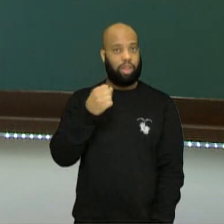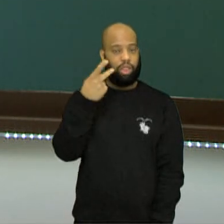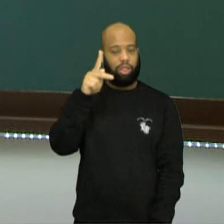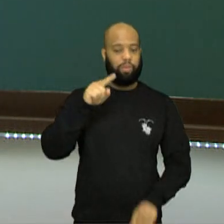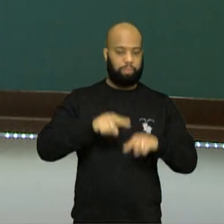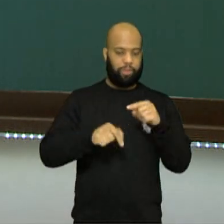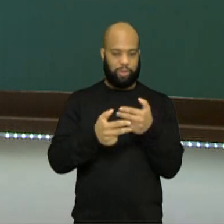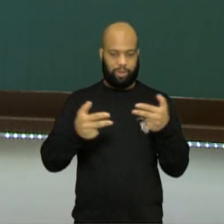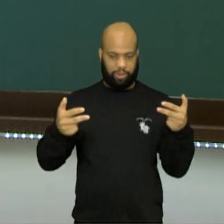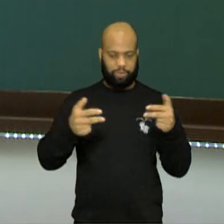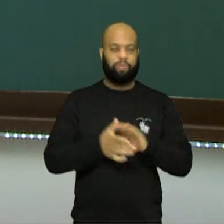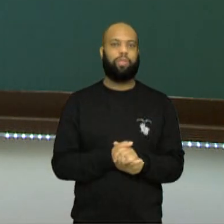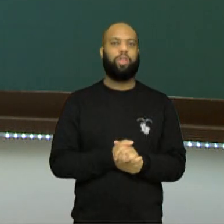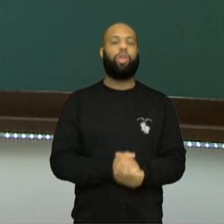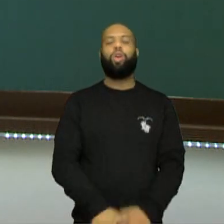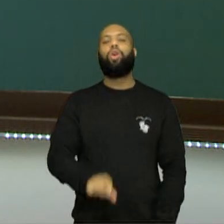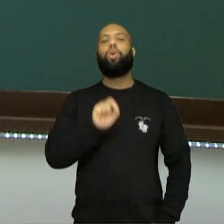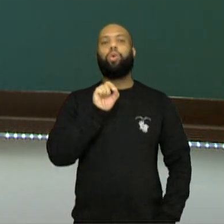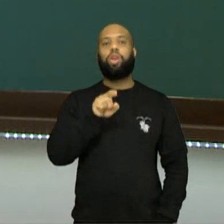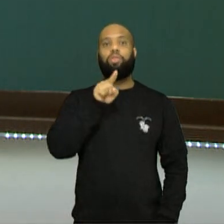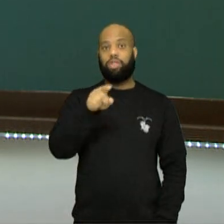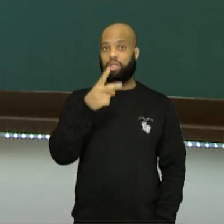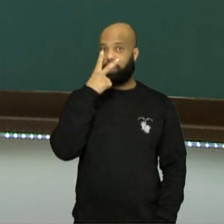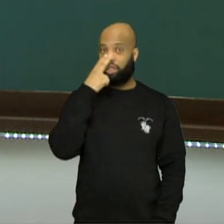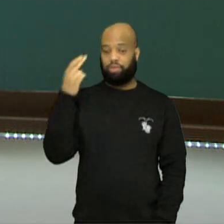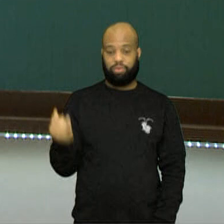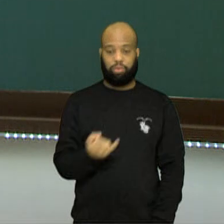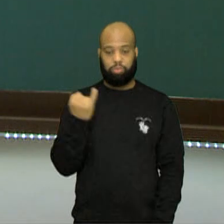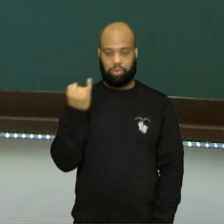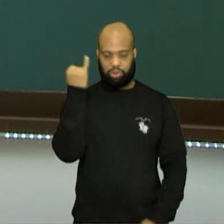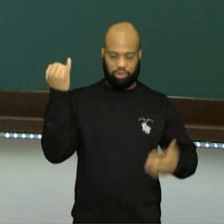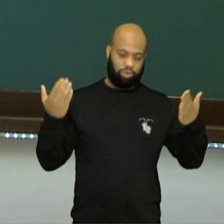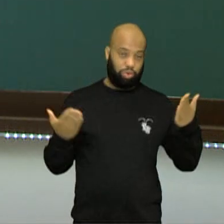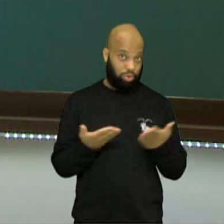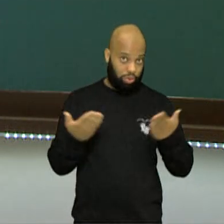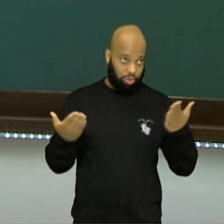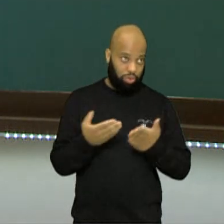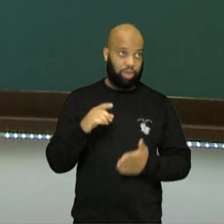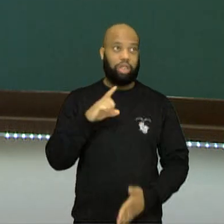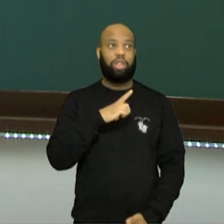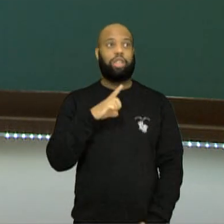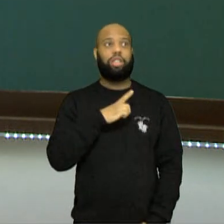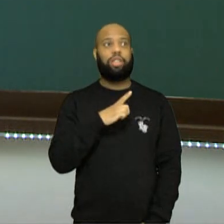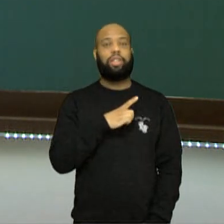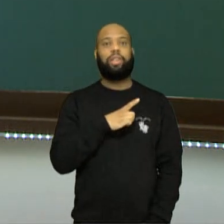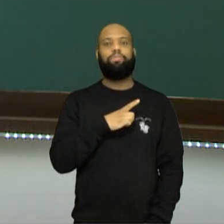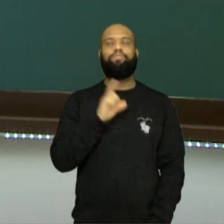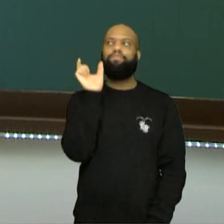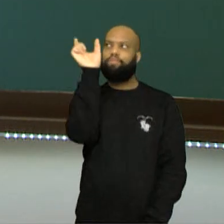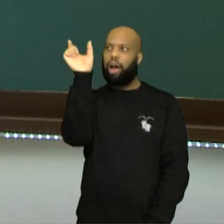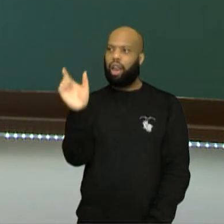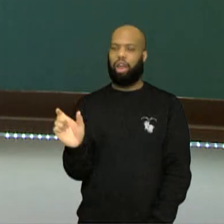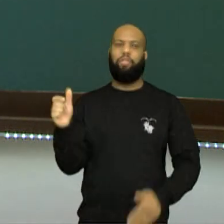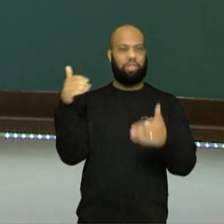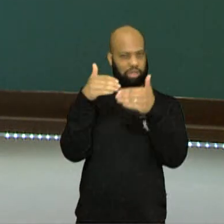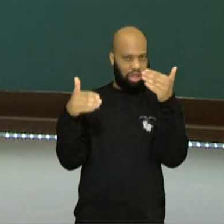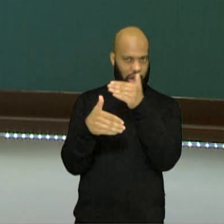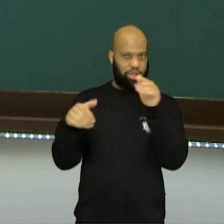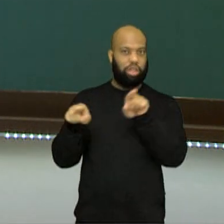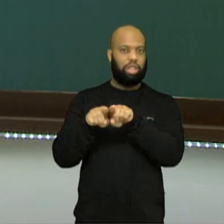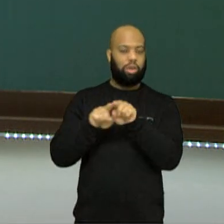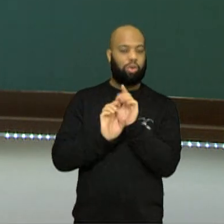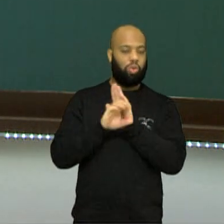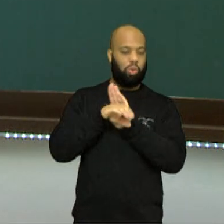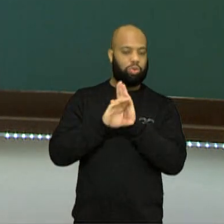seu material. Aquilo que você julgar importante, palavras, conceitos,